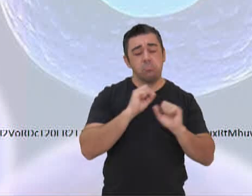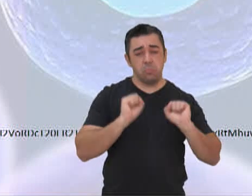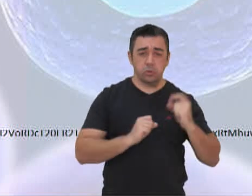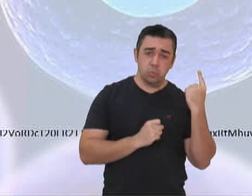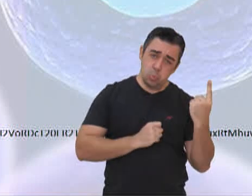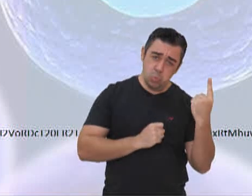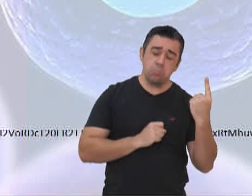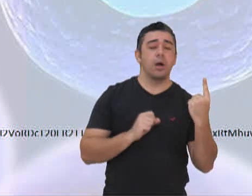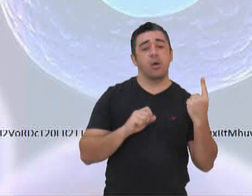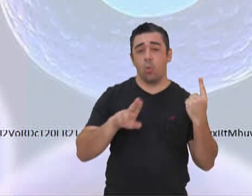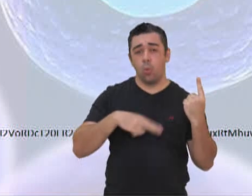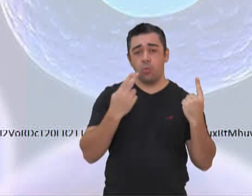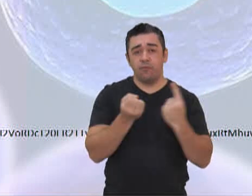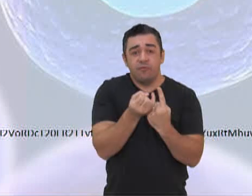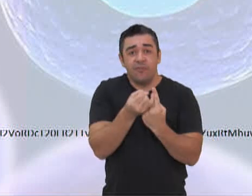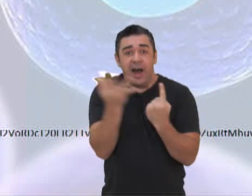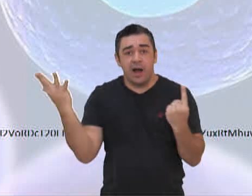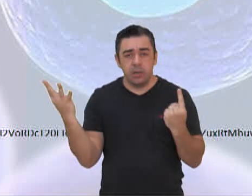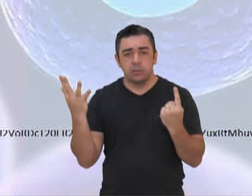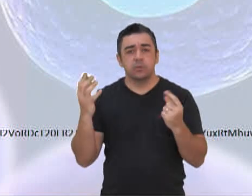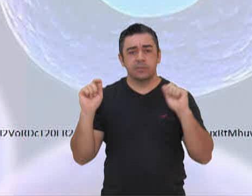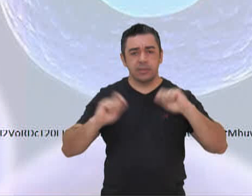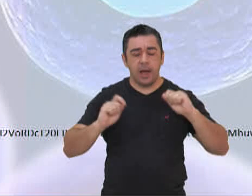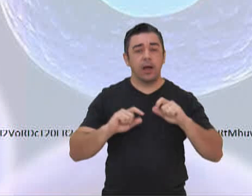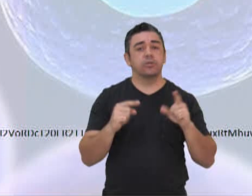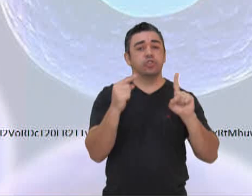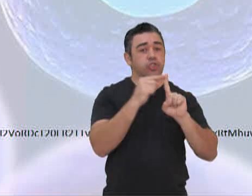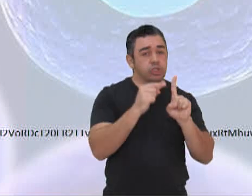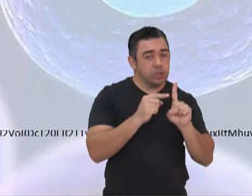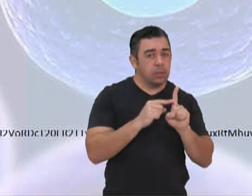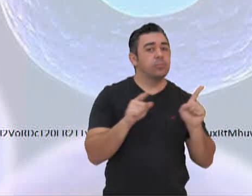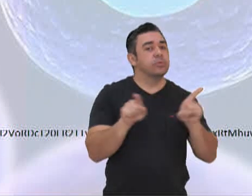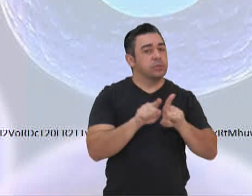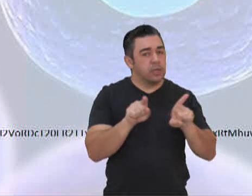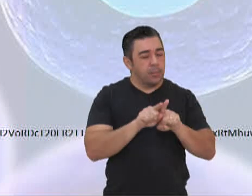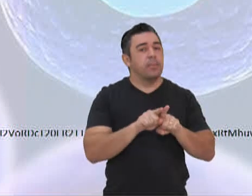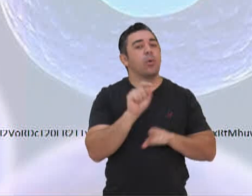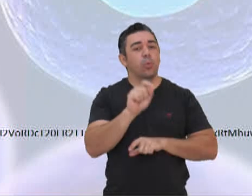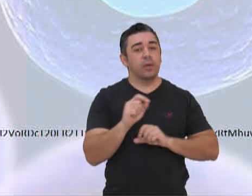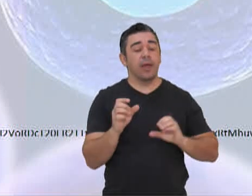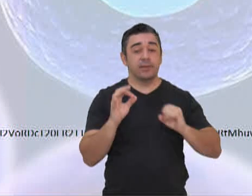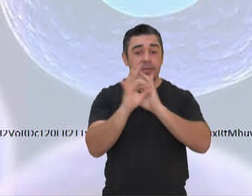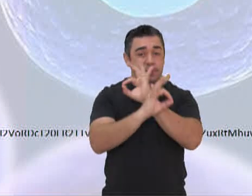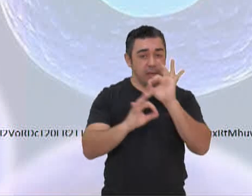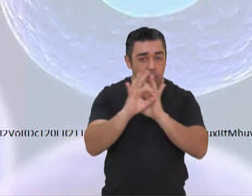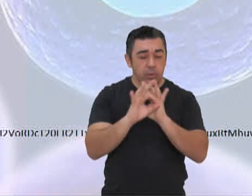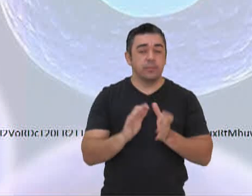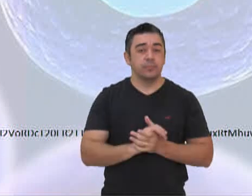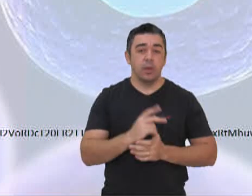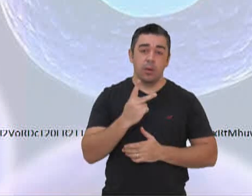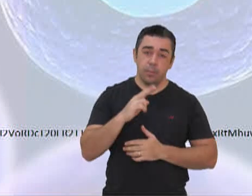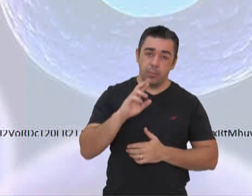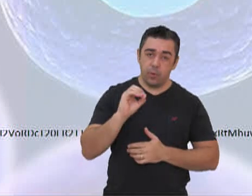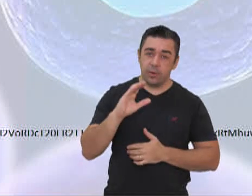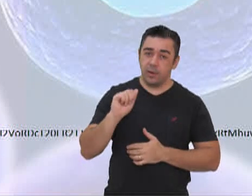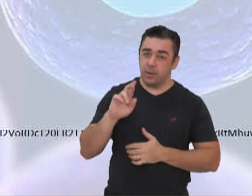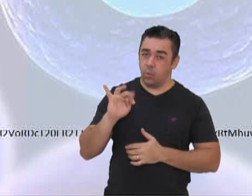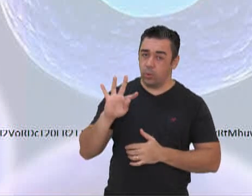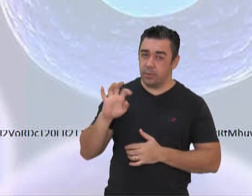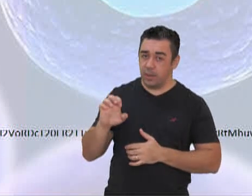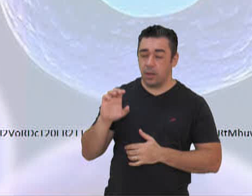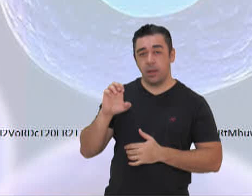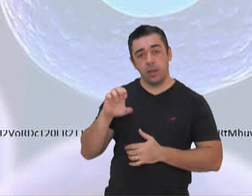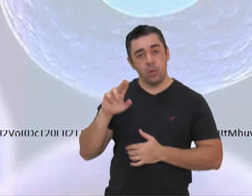ser pluricelulares. Eu posso classificar eles quanto ao tipo de célula, procarionte ou eucarionte. Posso classificar quanto ao tipo